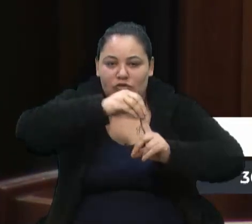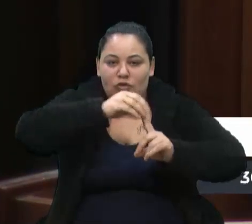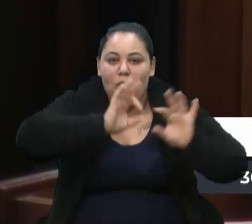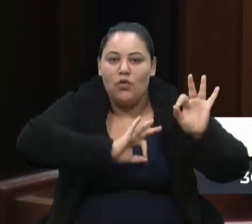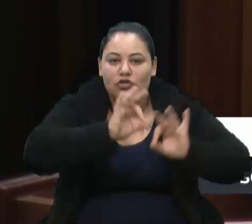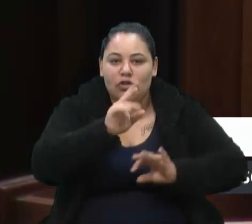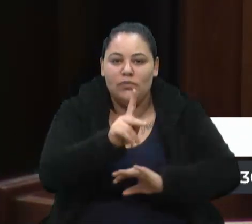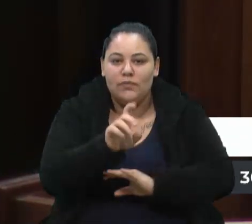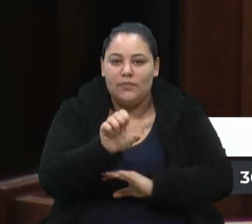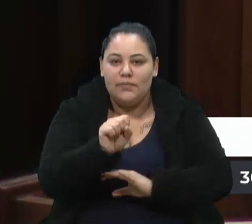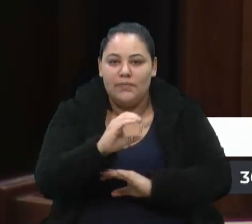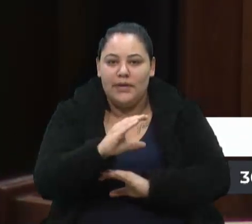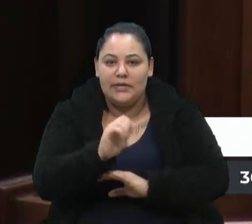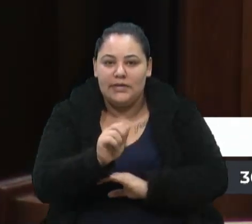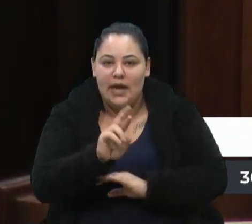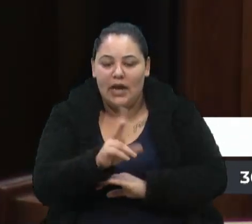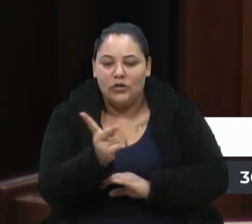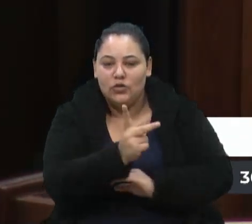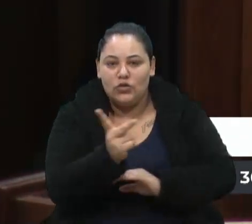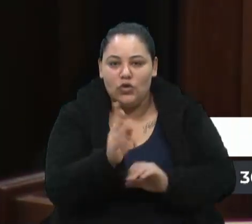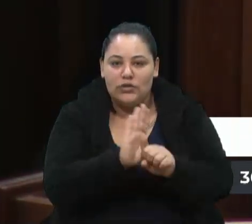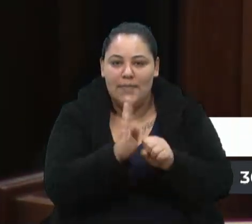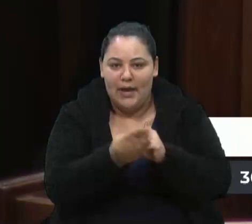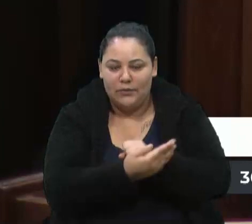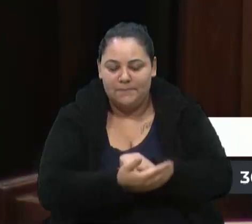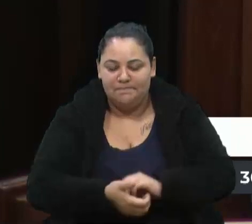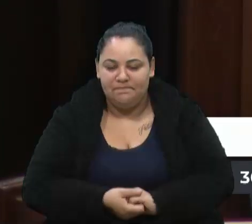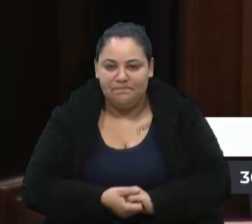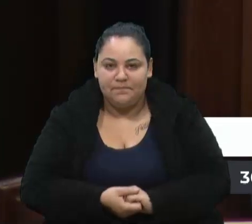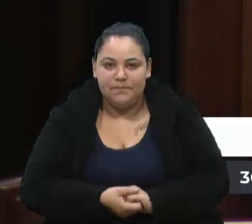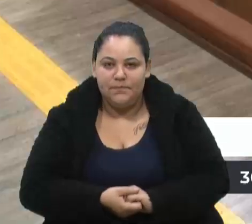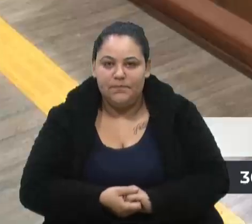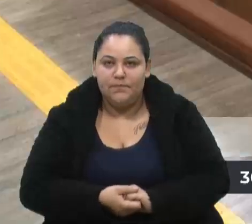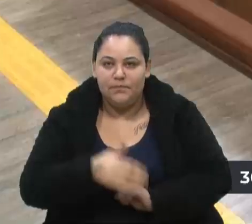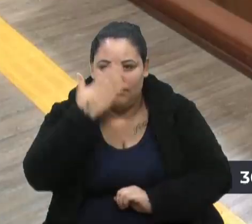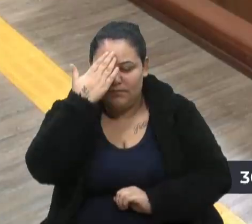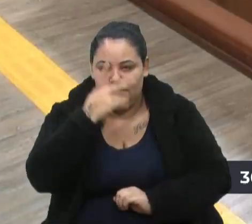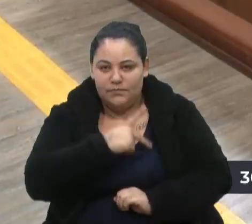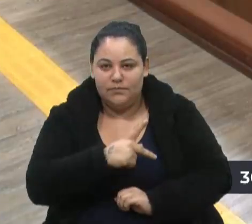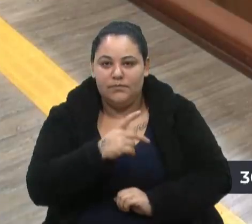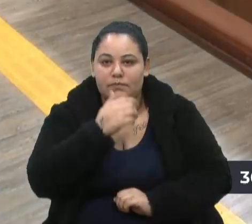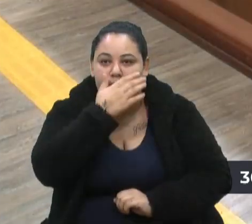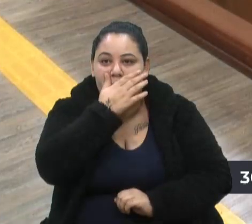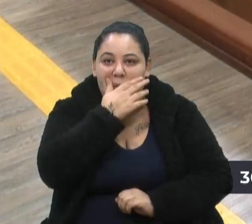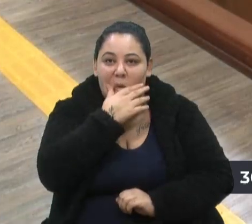Diamantino E também o Projeto Pescar São José Muito obrigado senhor presidente